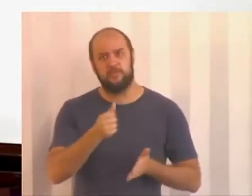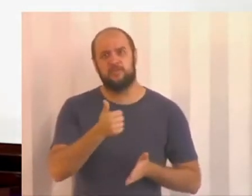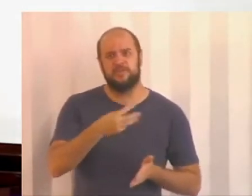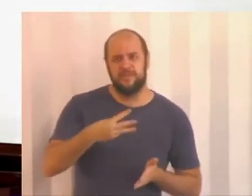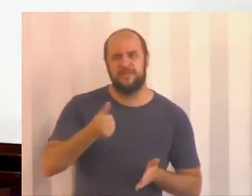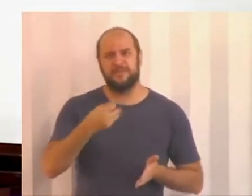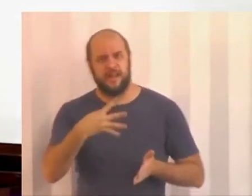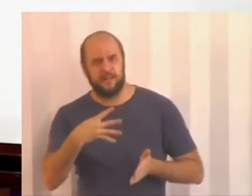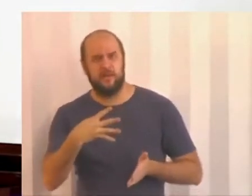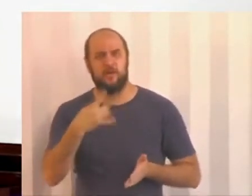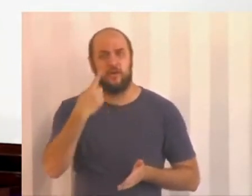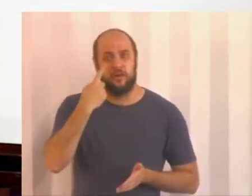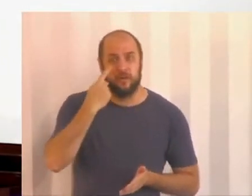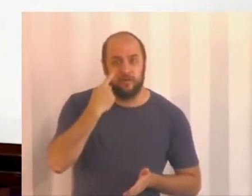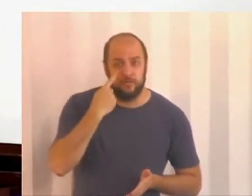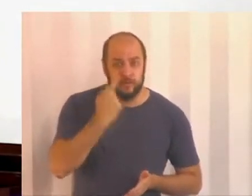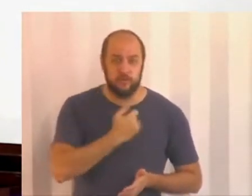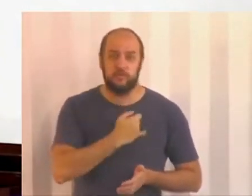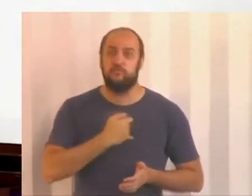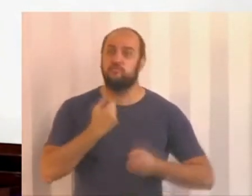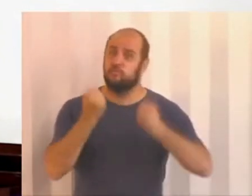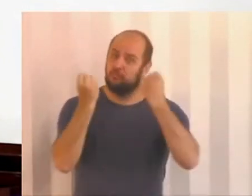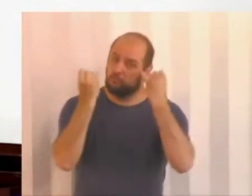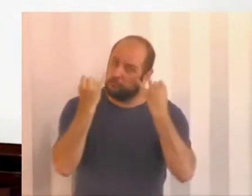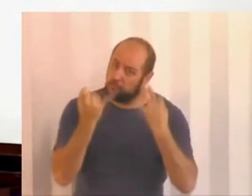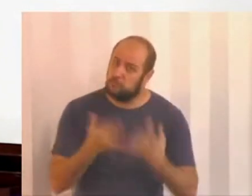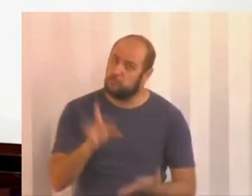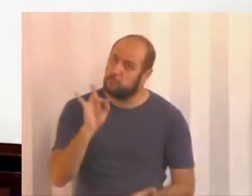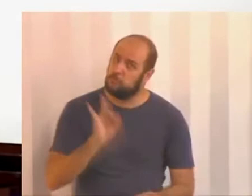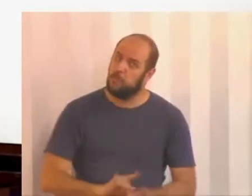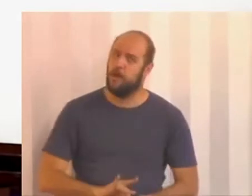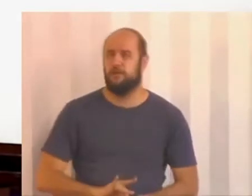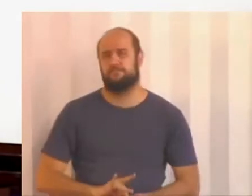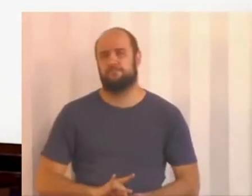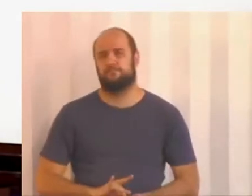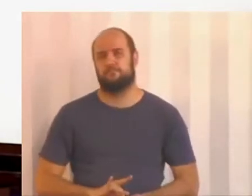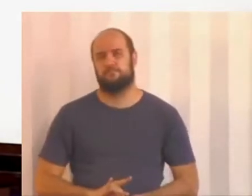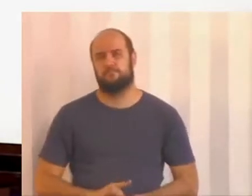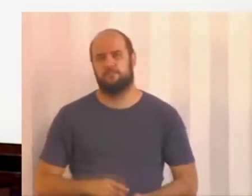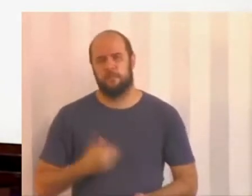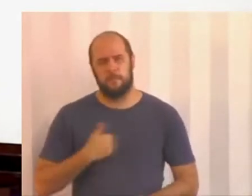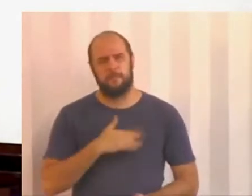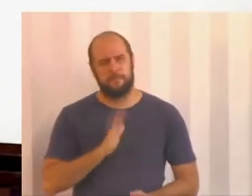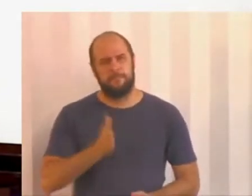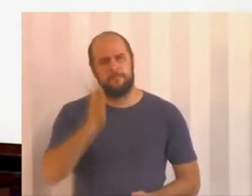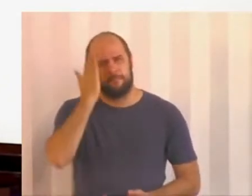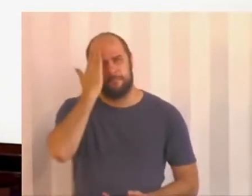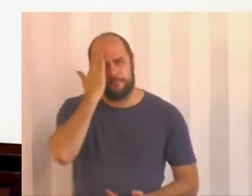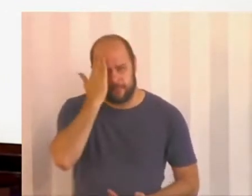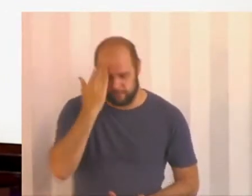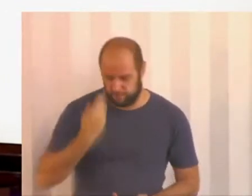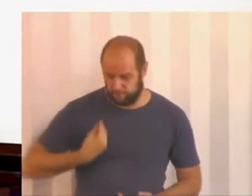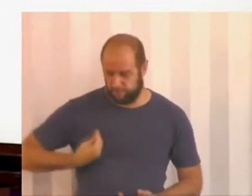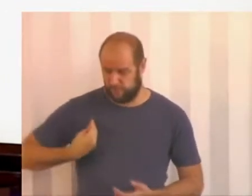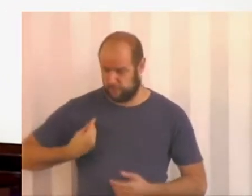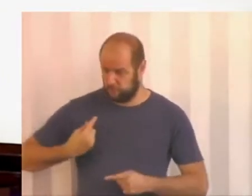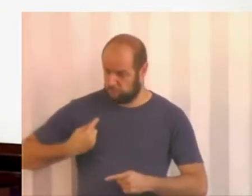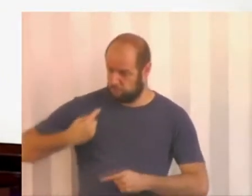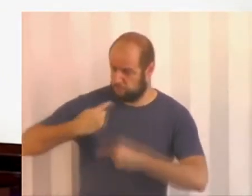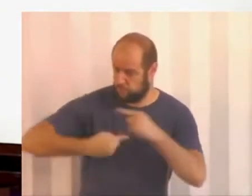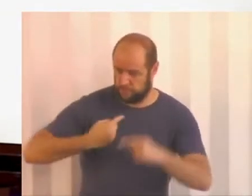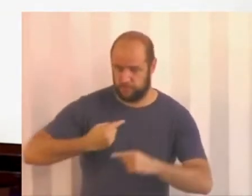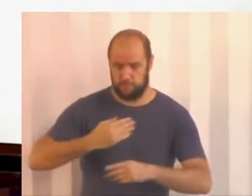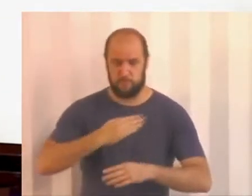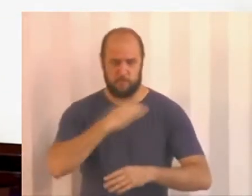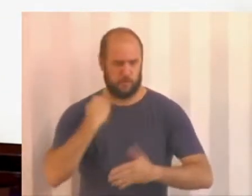vai perceber João trazendo essa verdade. Nós sabemos que já passamos da morte para a vida, porque amamos